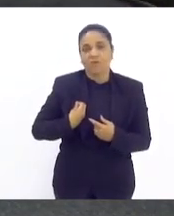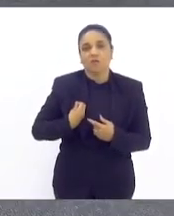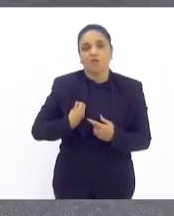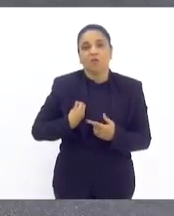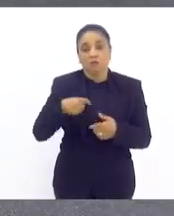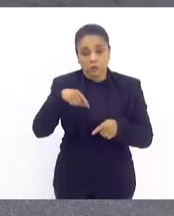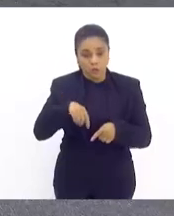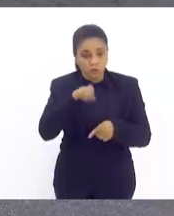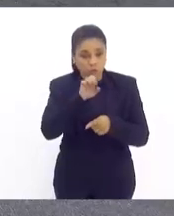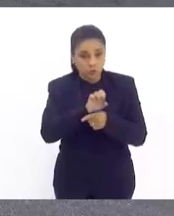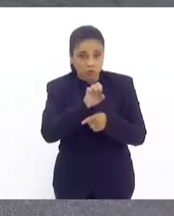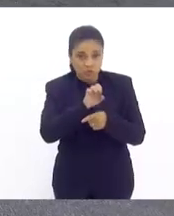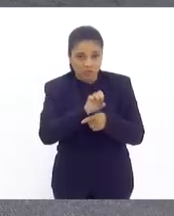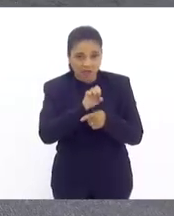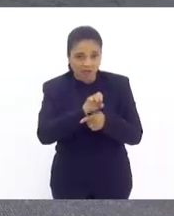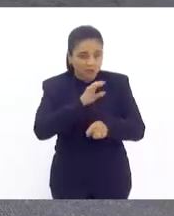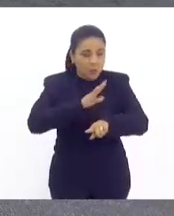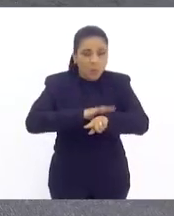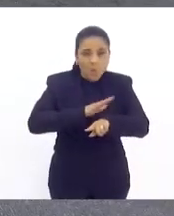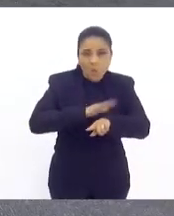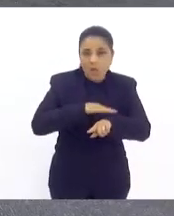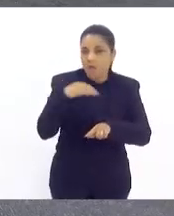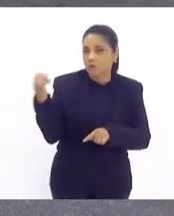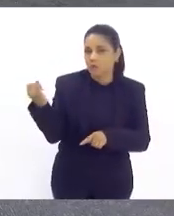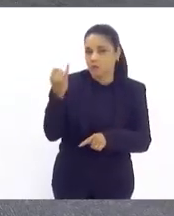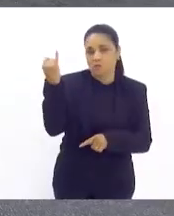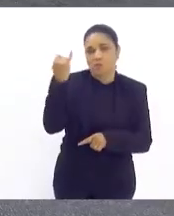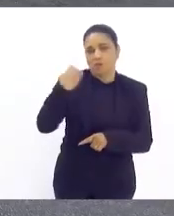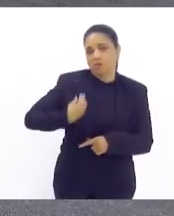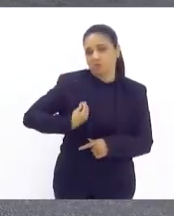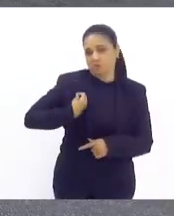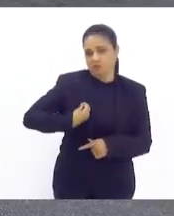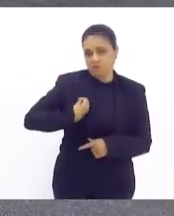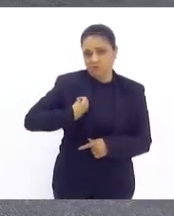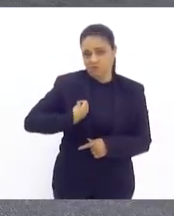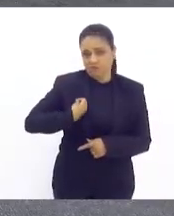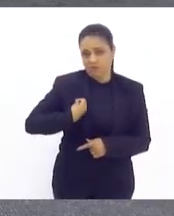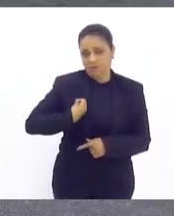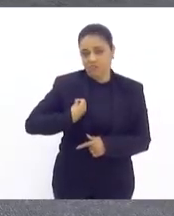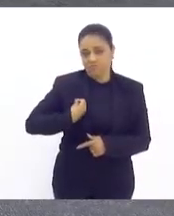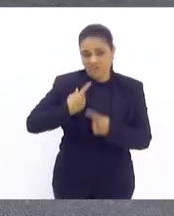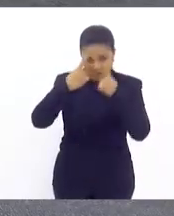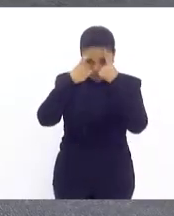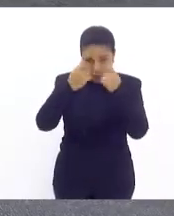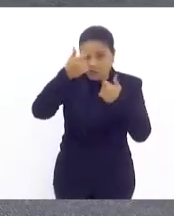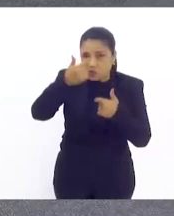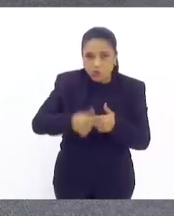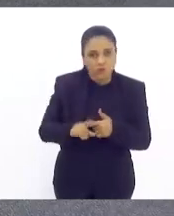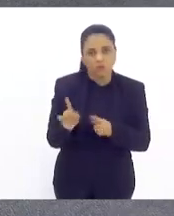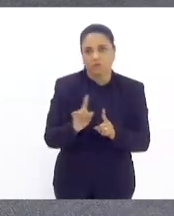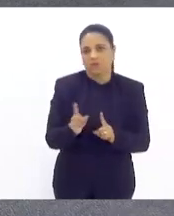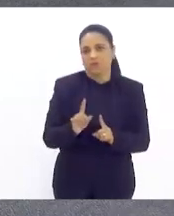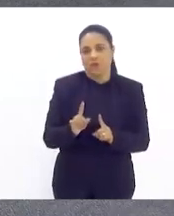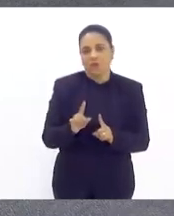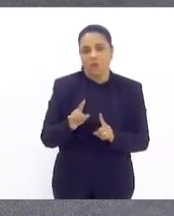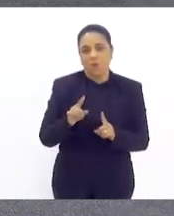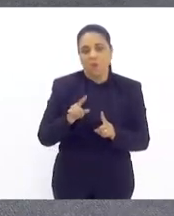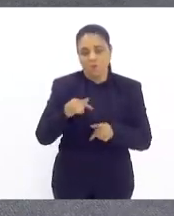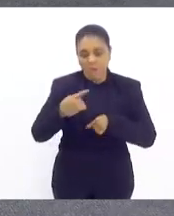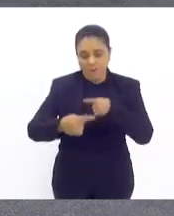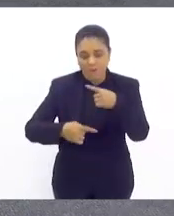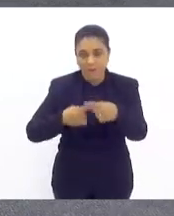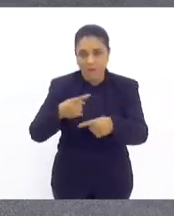parte do estado no momento tão importante a reprodução dessa violência inclusive na vida dos seus filhos